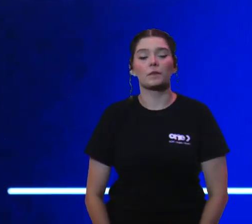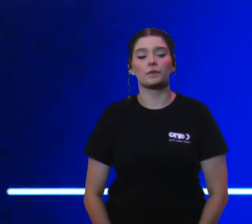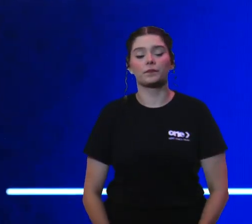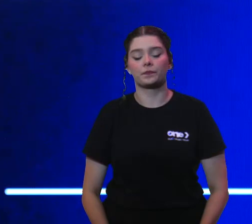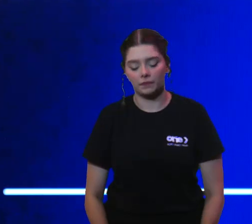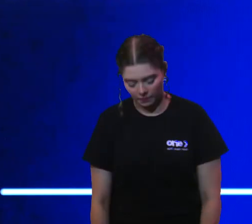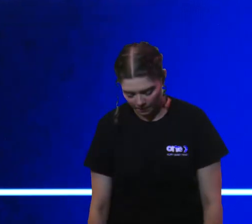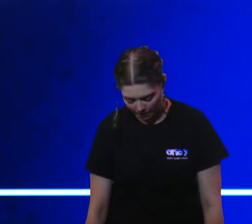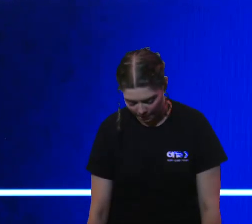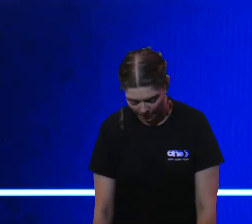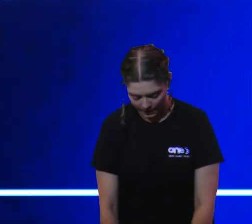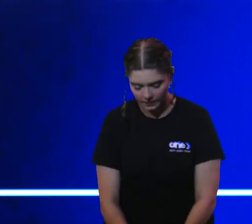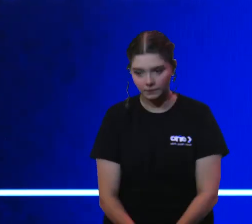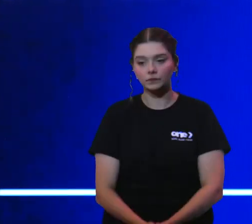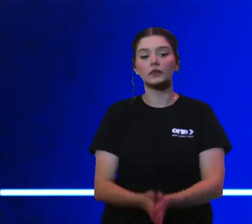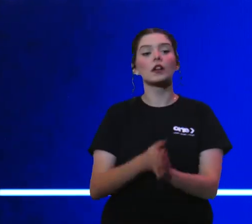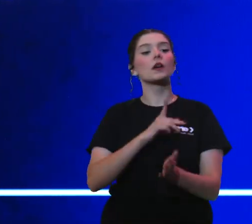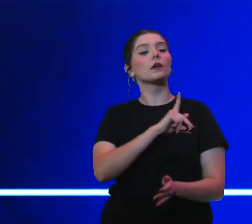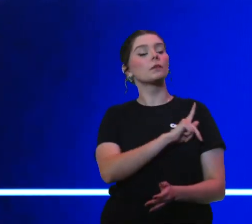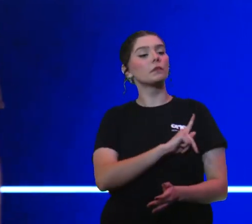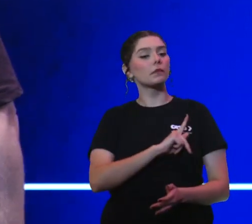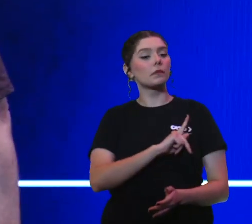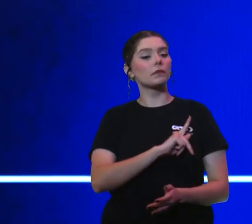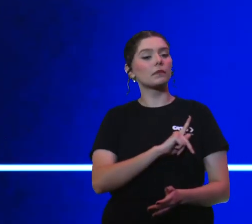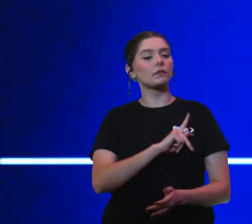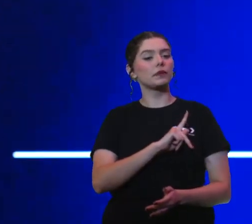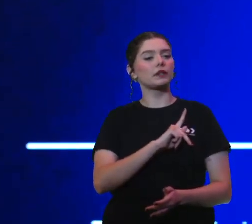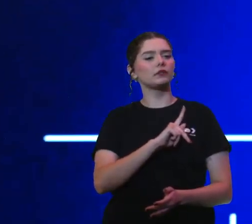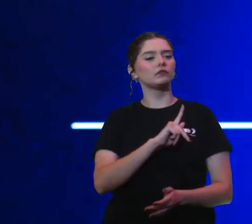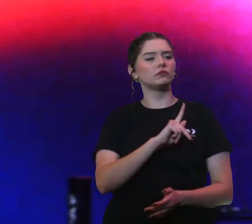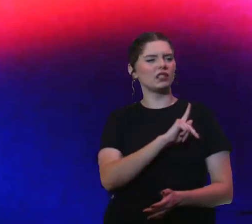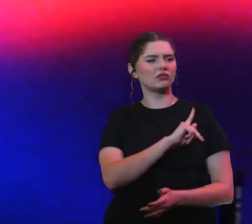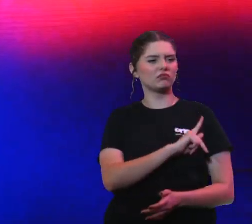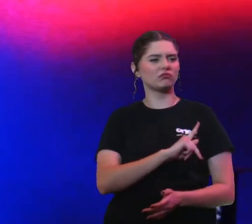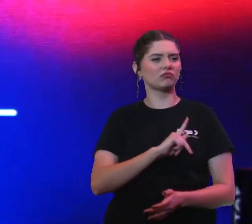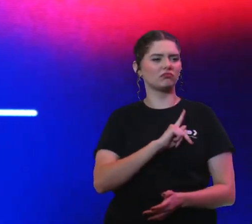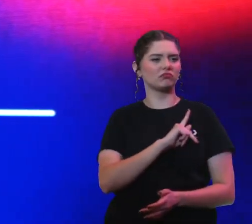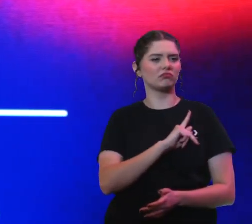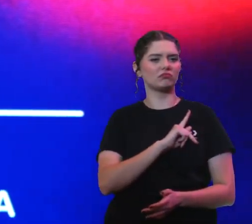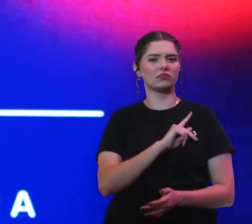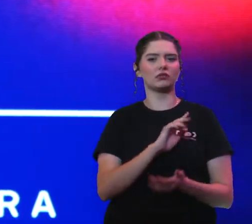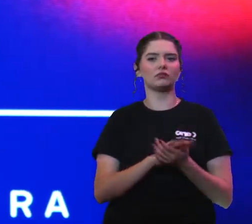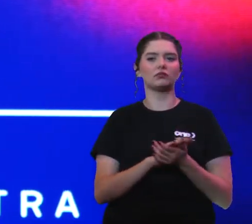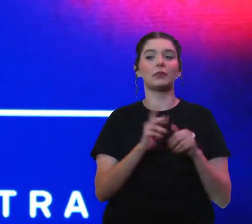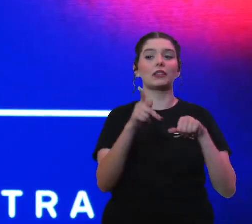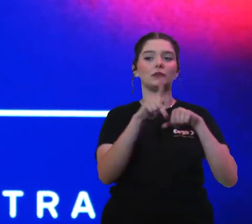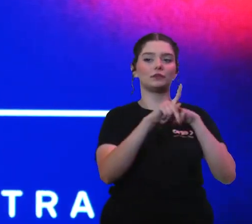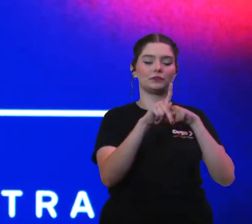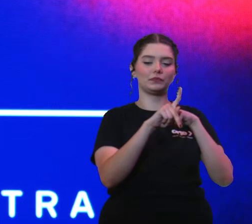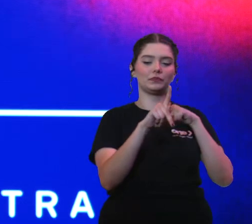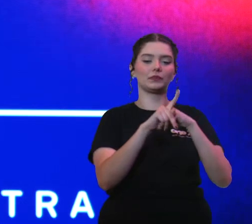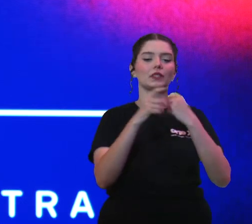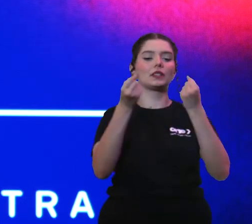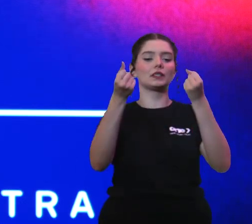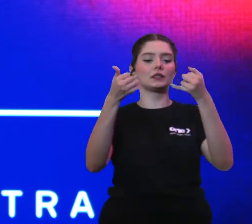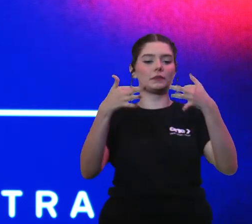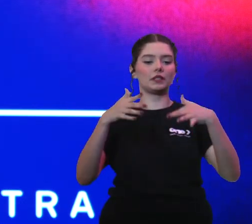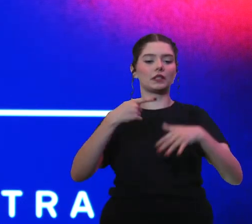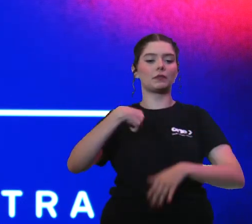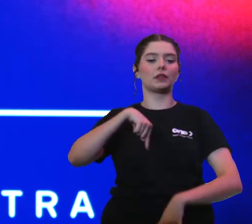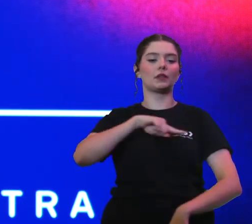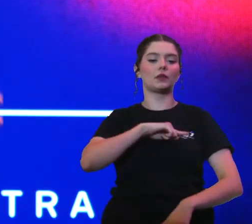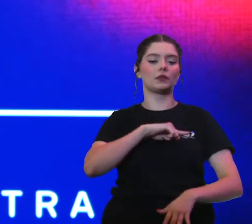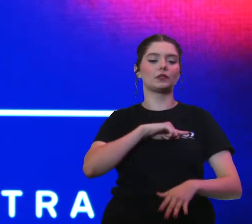só, Pedro vai falar algo também interessante sobre isso. Olha só o que Pedro diz em 1 Pedro, capítulo 1,